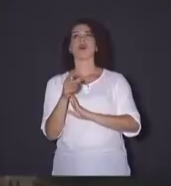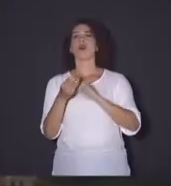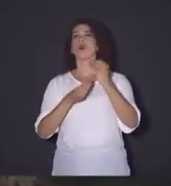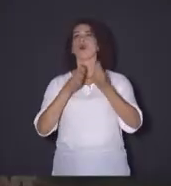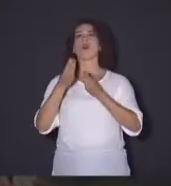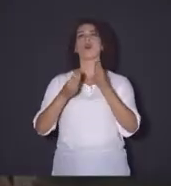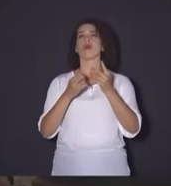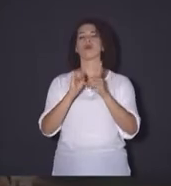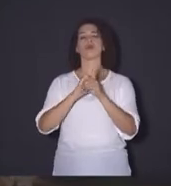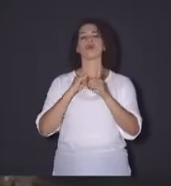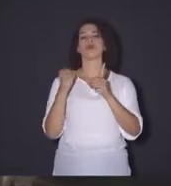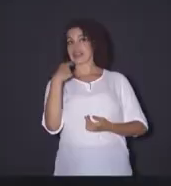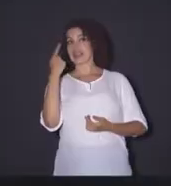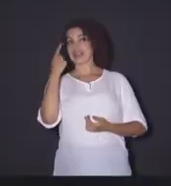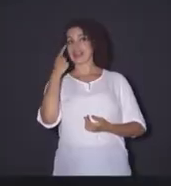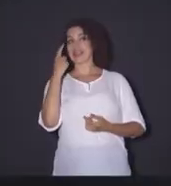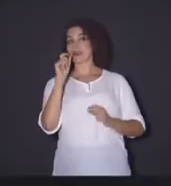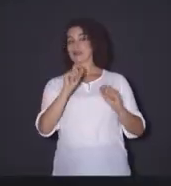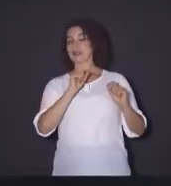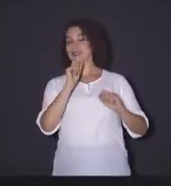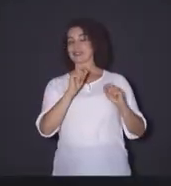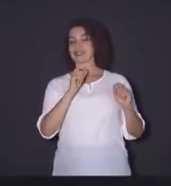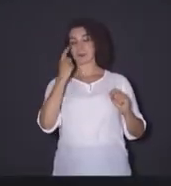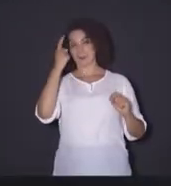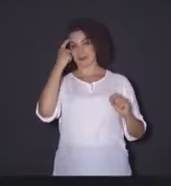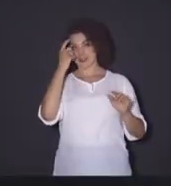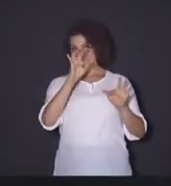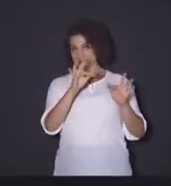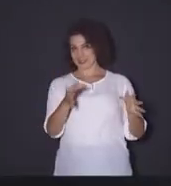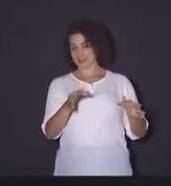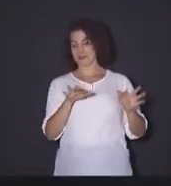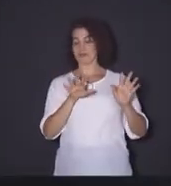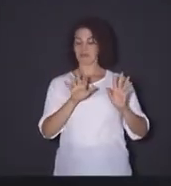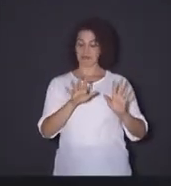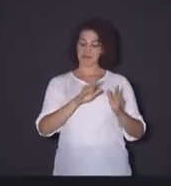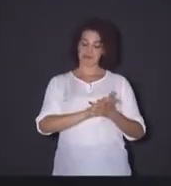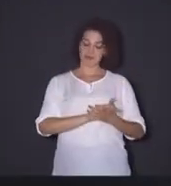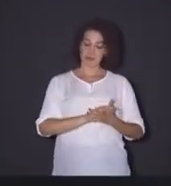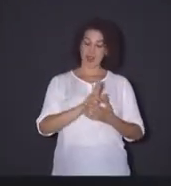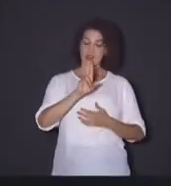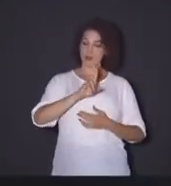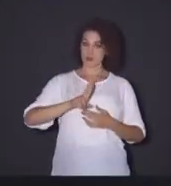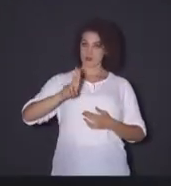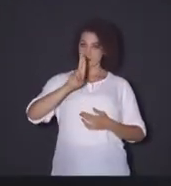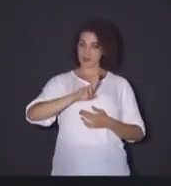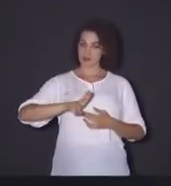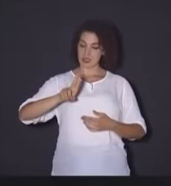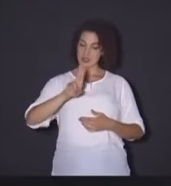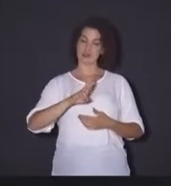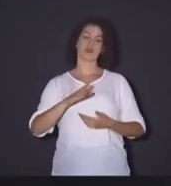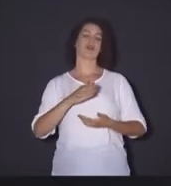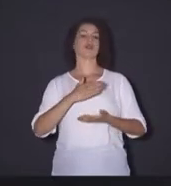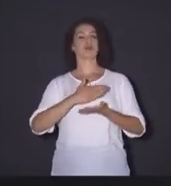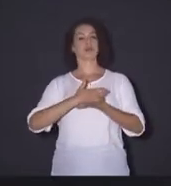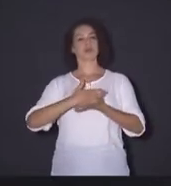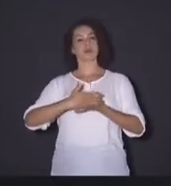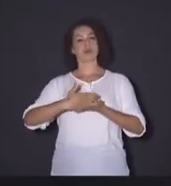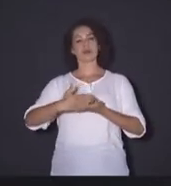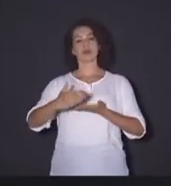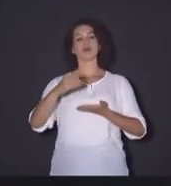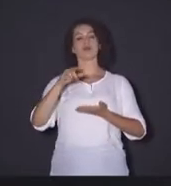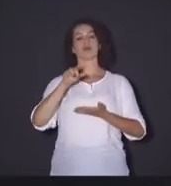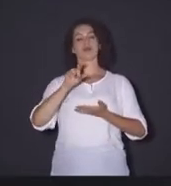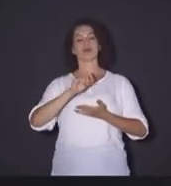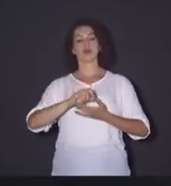pode se defender disso é eu acho que a universidade de alguma maneira já foi criando esses poros não é principalmente